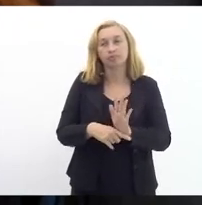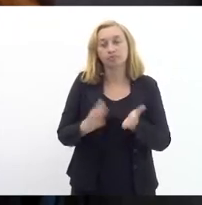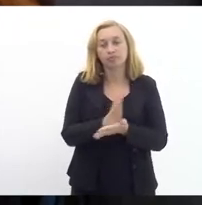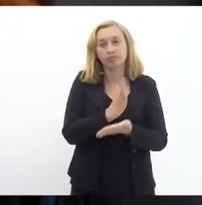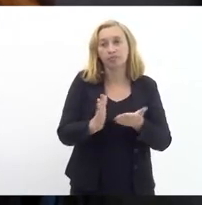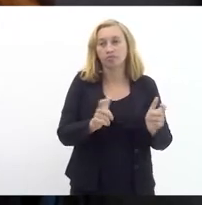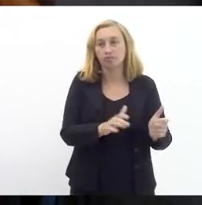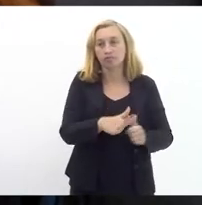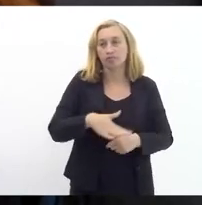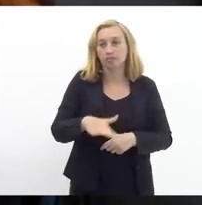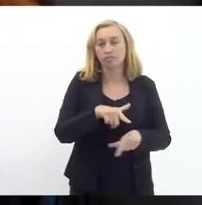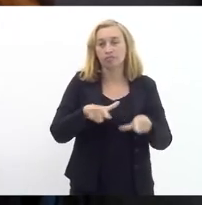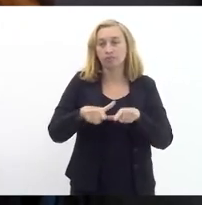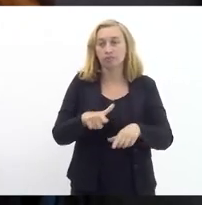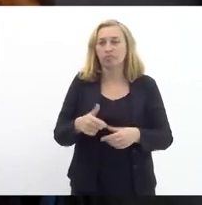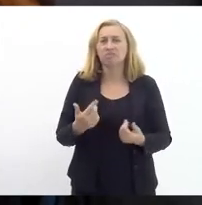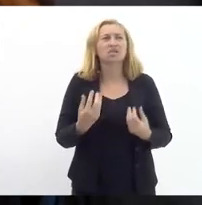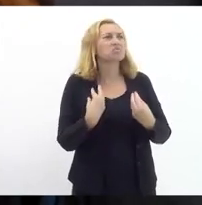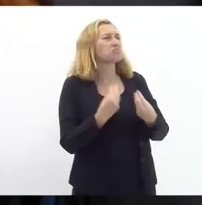Então, serve a Getrans, para que serve?